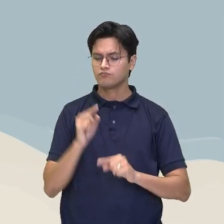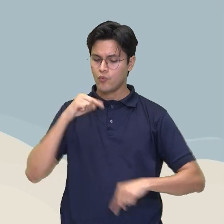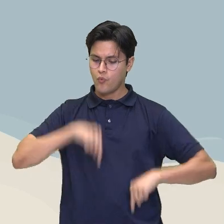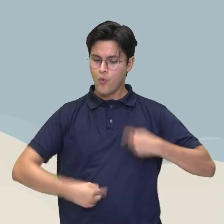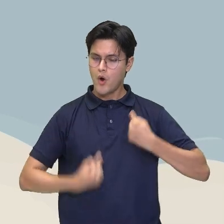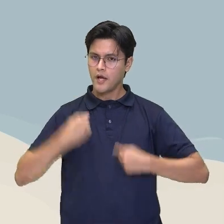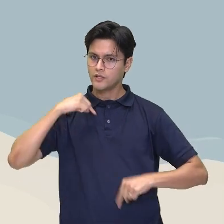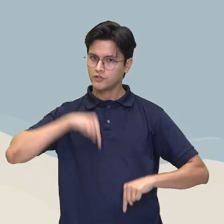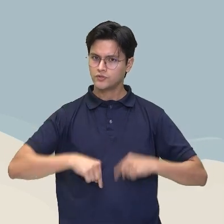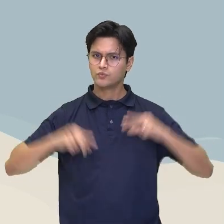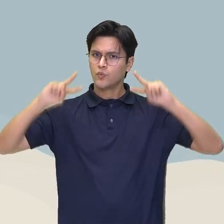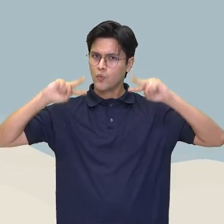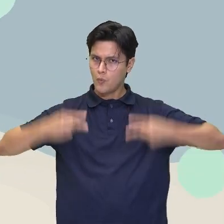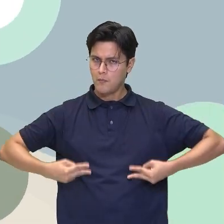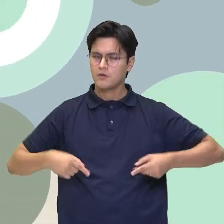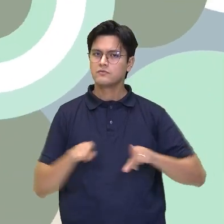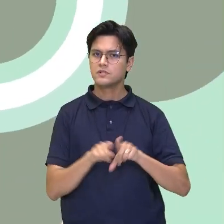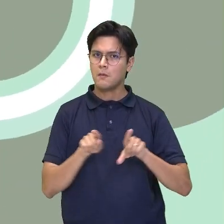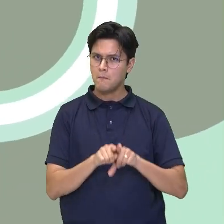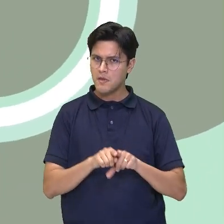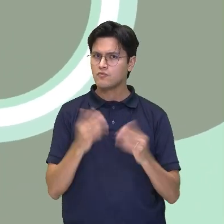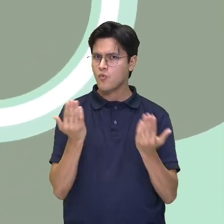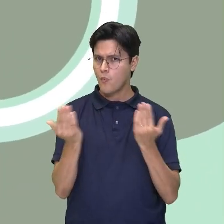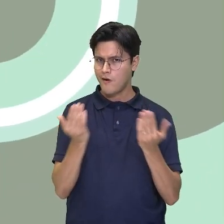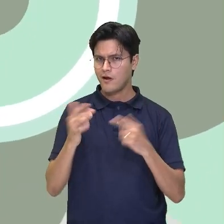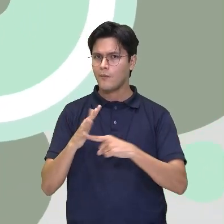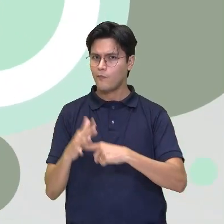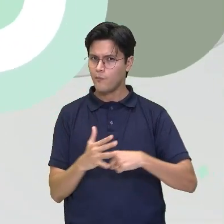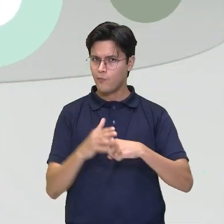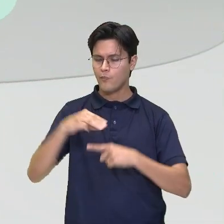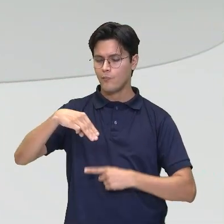motor. Então vamos observar.